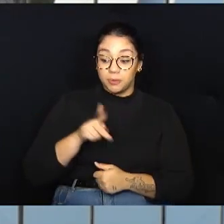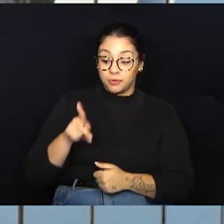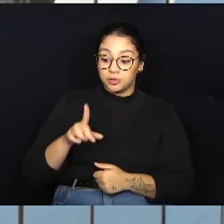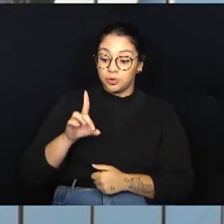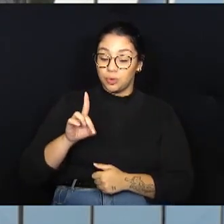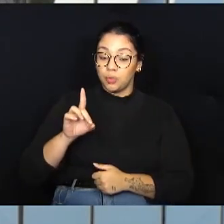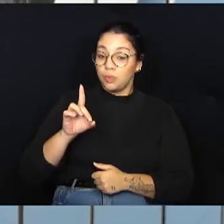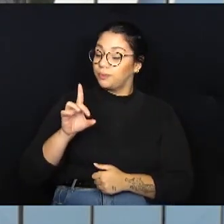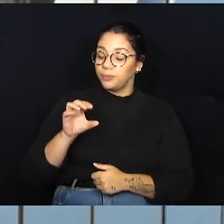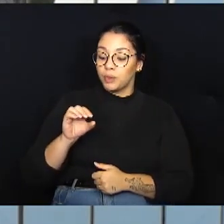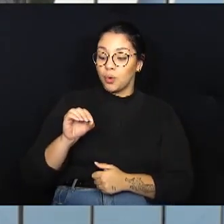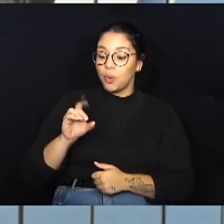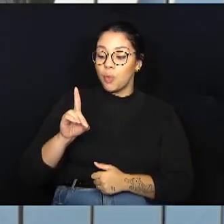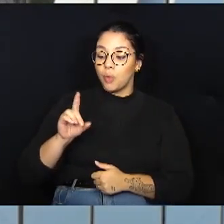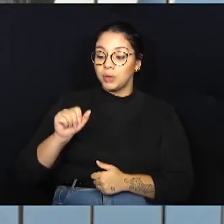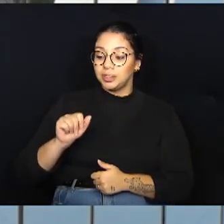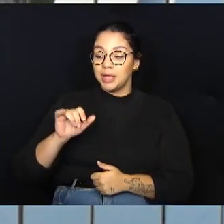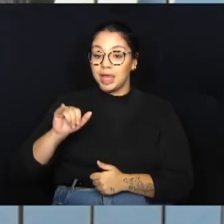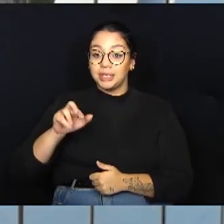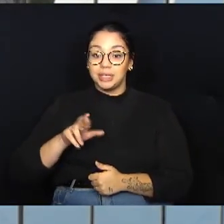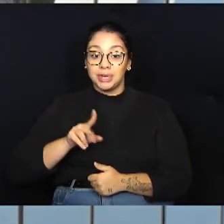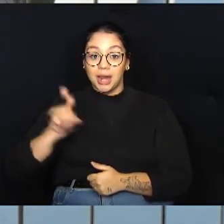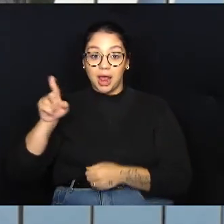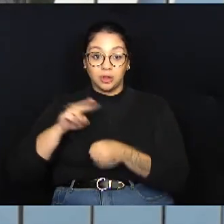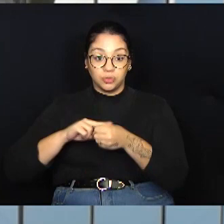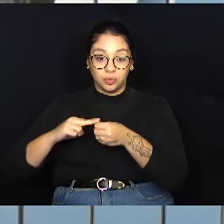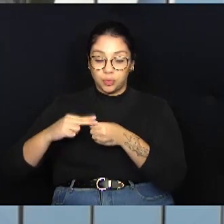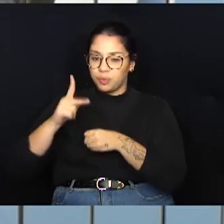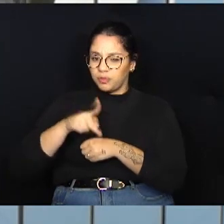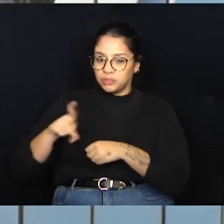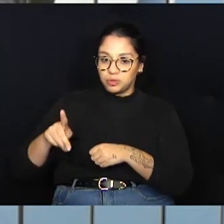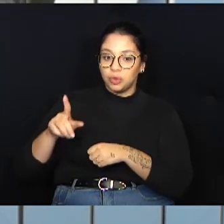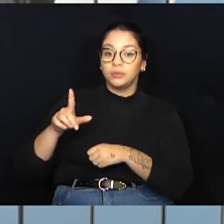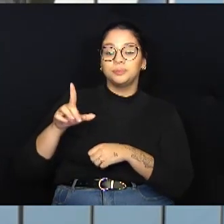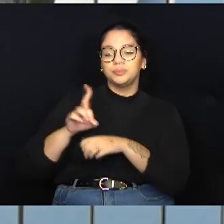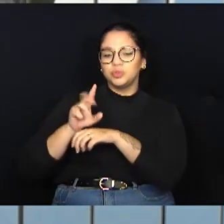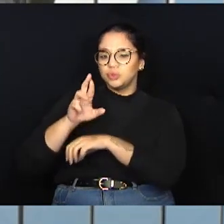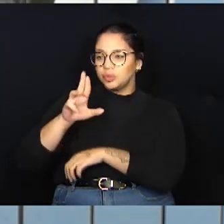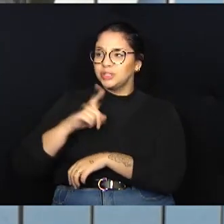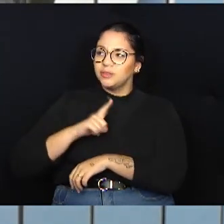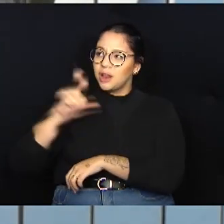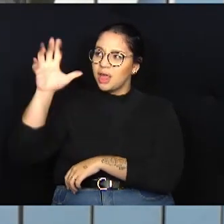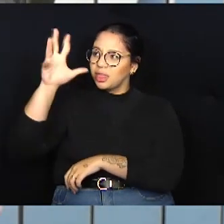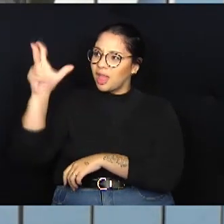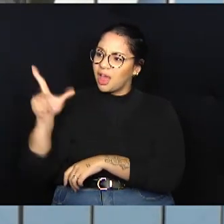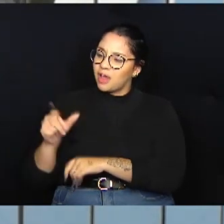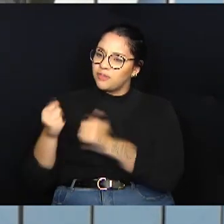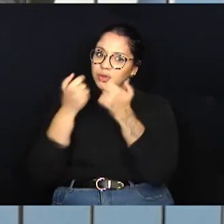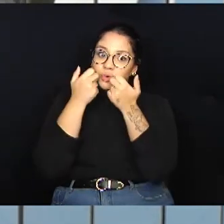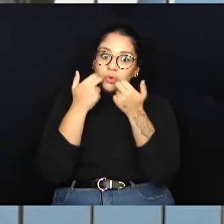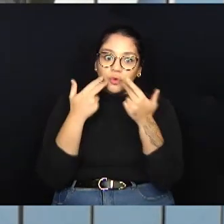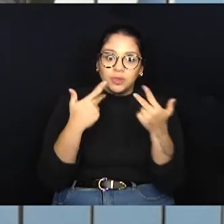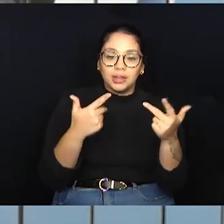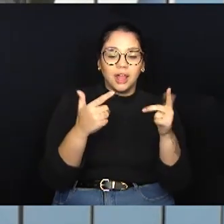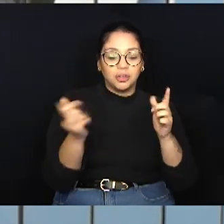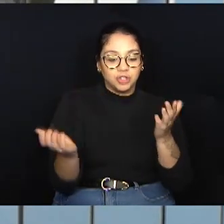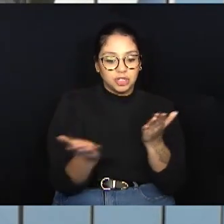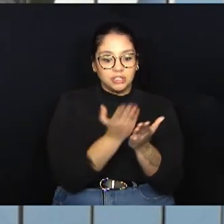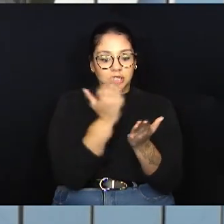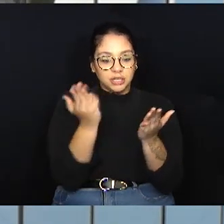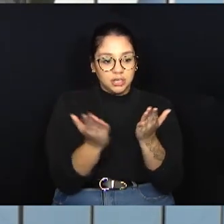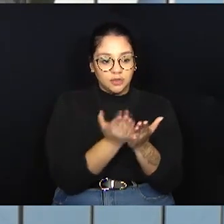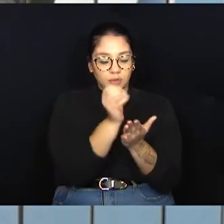da Unicamp, doutor, trouxe o seu Atlas Geográficos da África, uma novidade enorme. E através